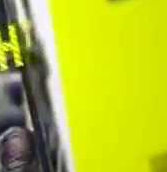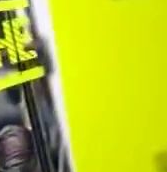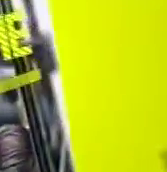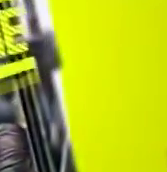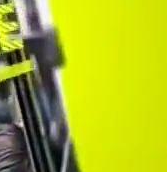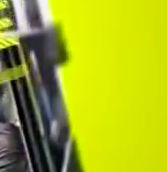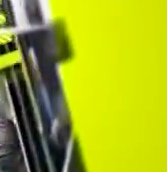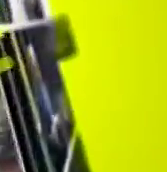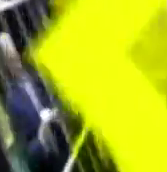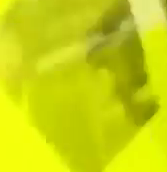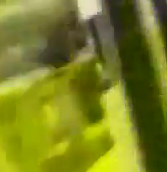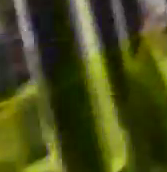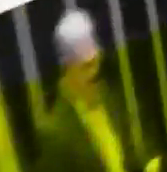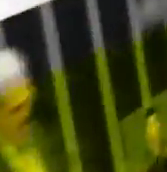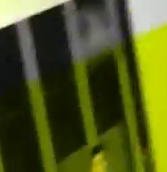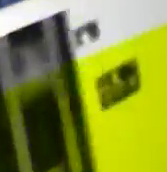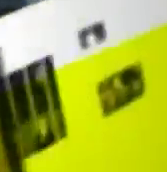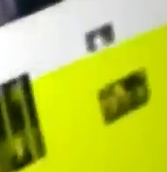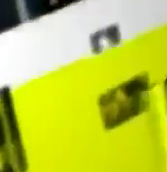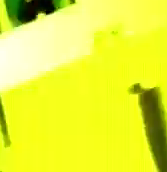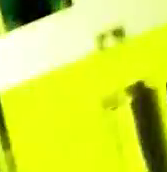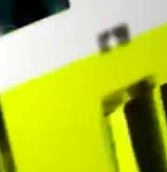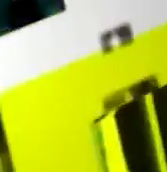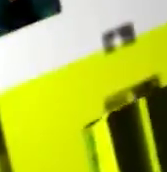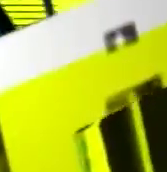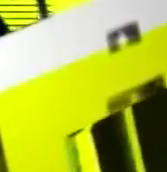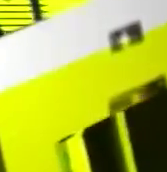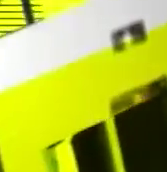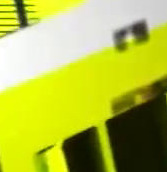Que não que sejam menos importantes.